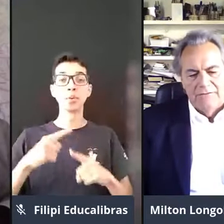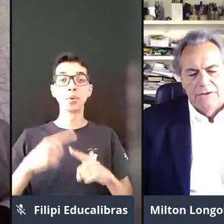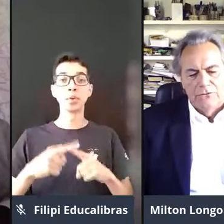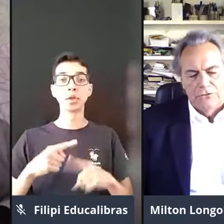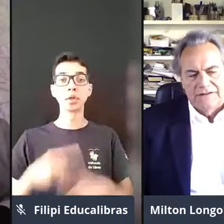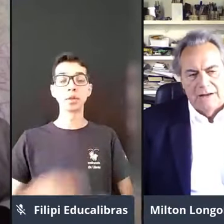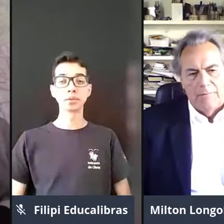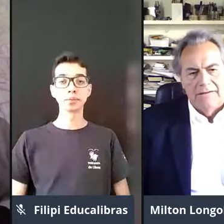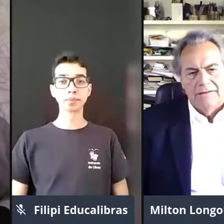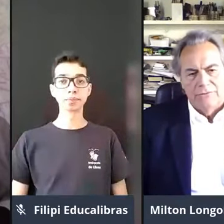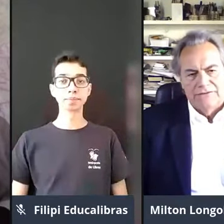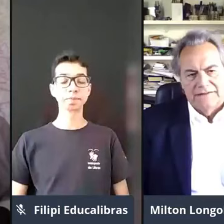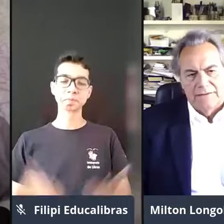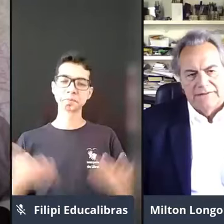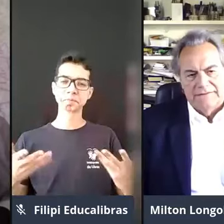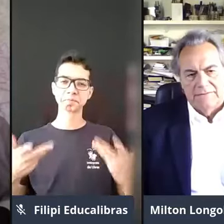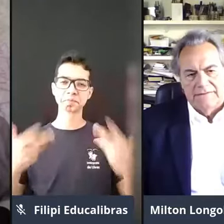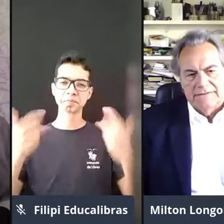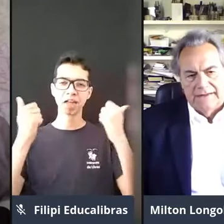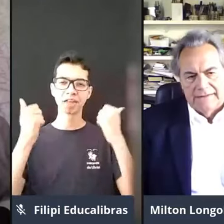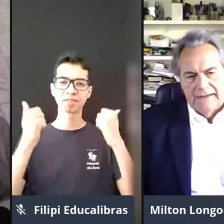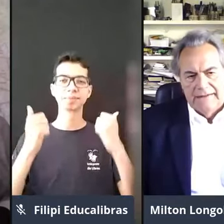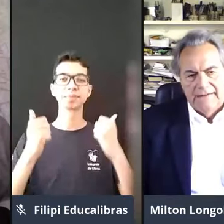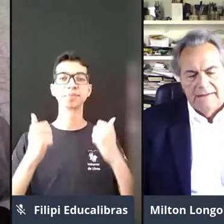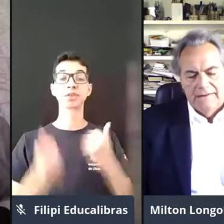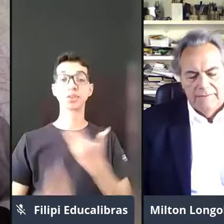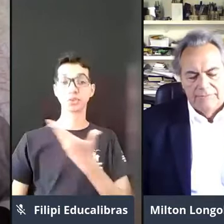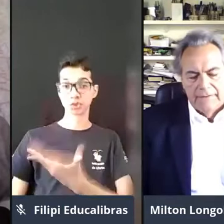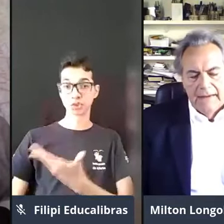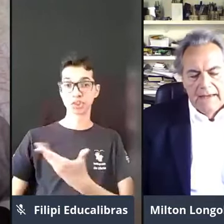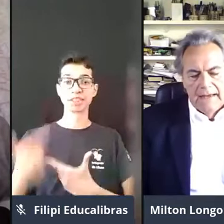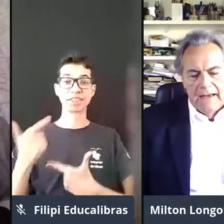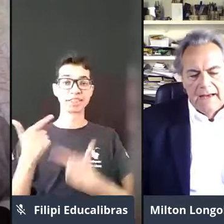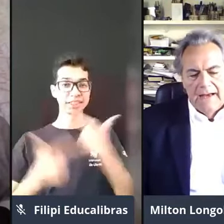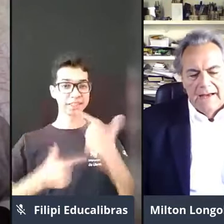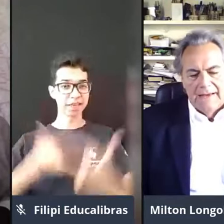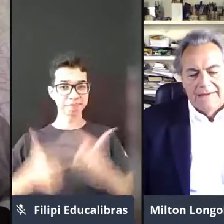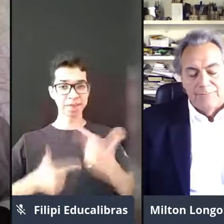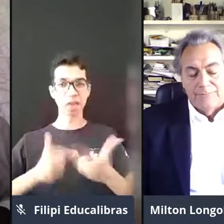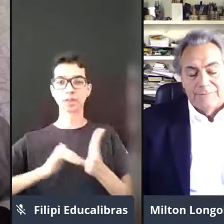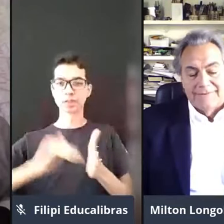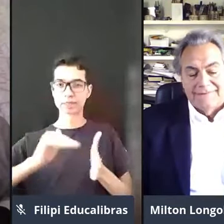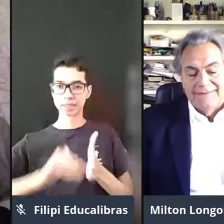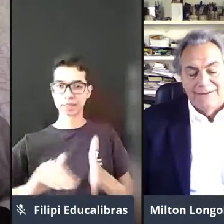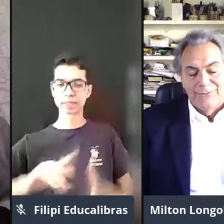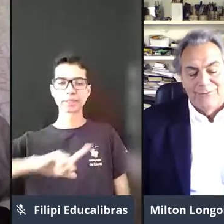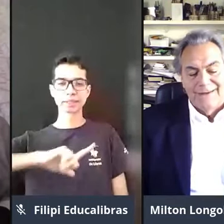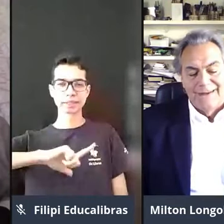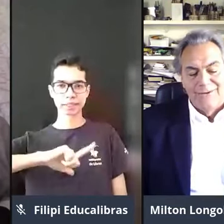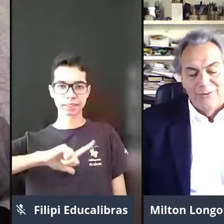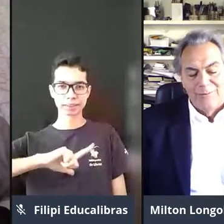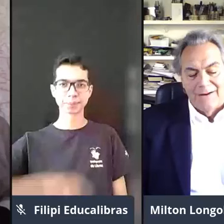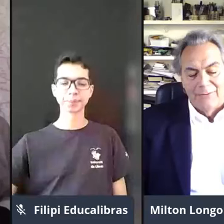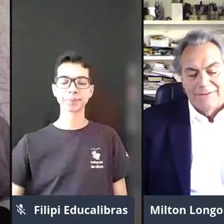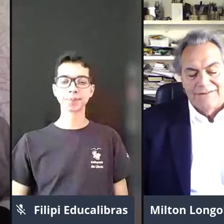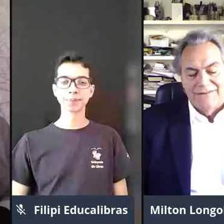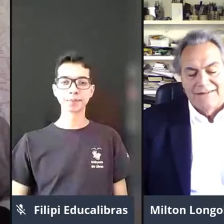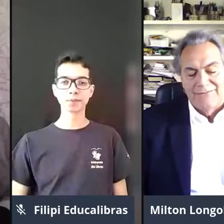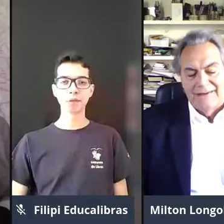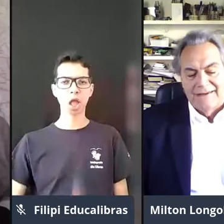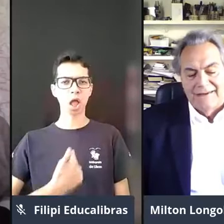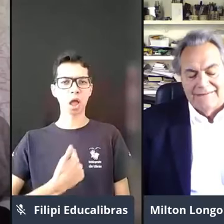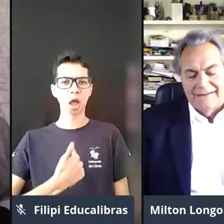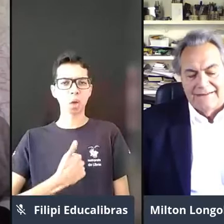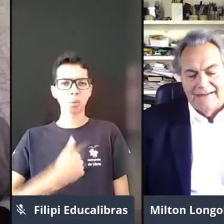esse maravilhoso trabalho que você está fazendo na secretaria aí. E, sem dúvida nenhuma, quando a